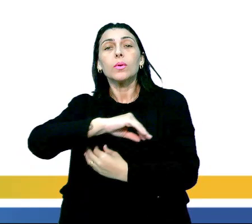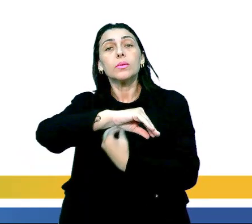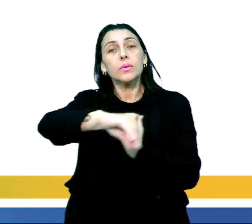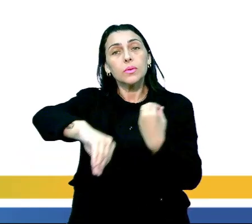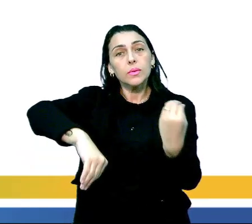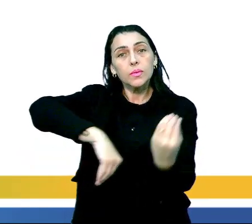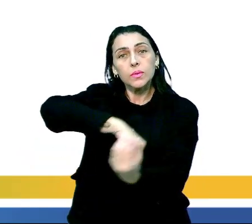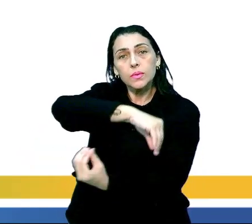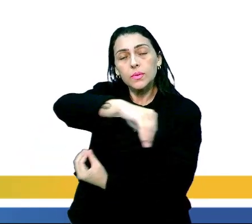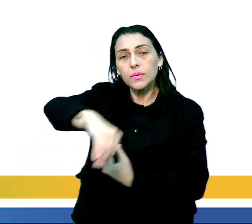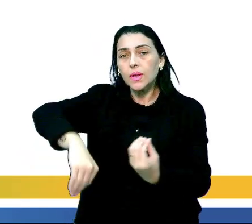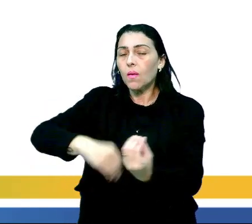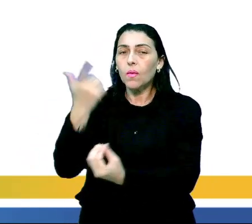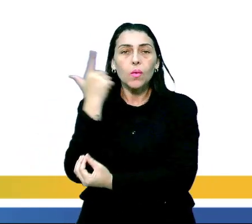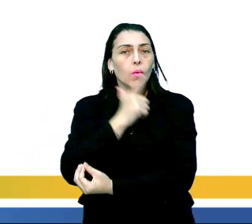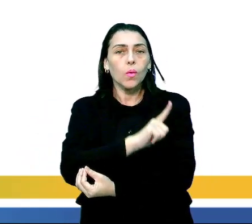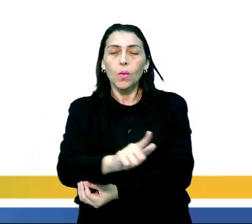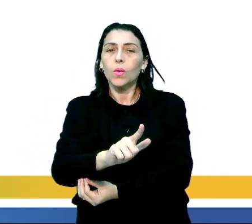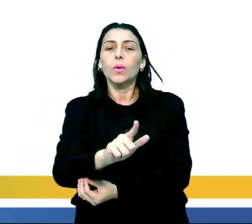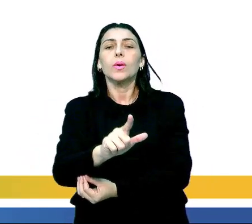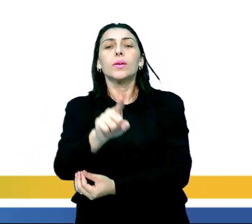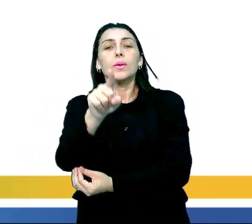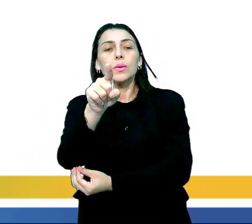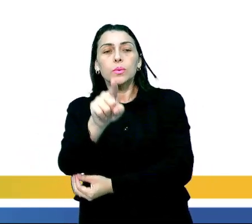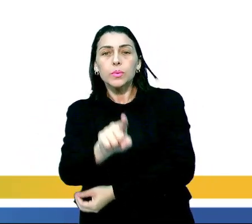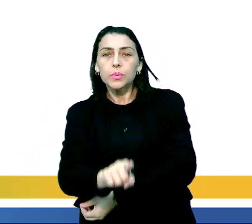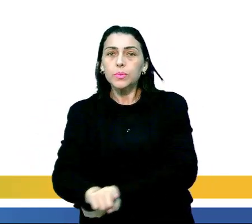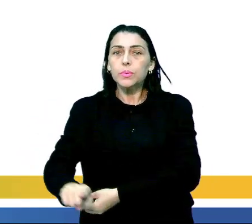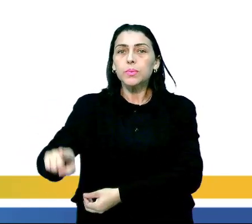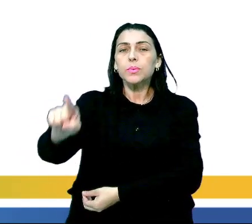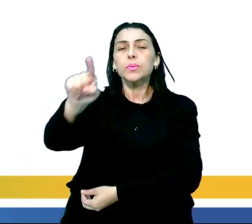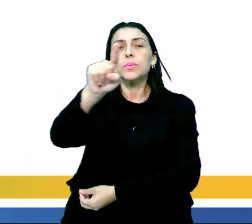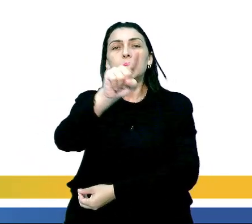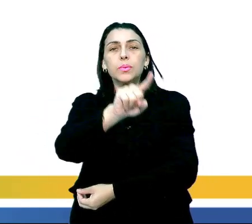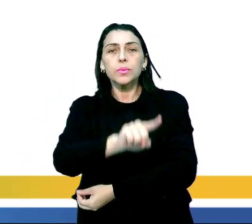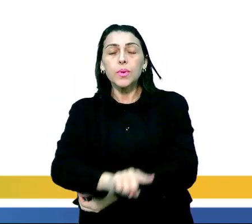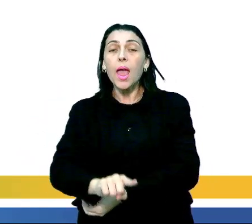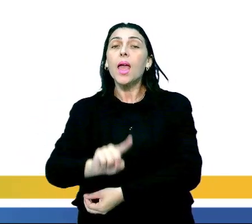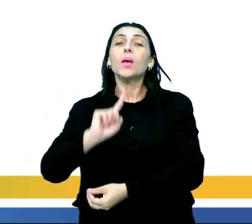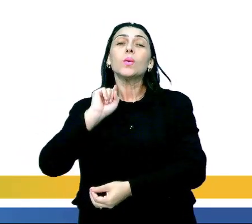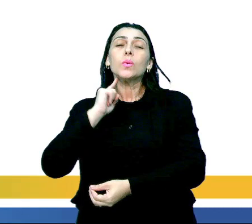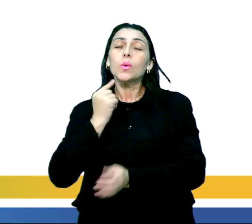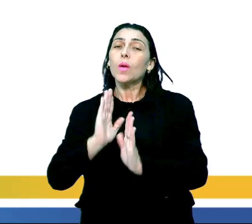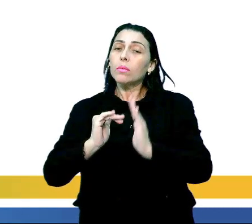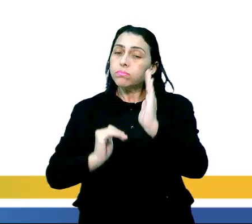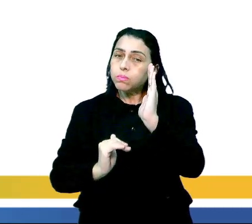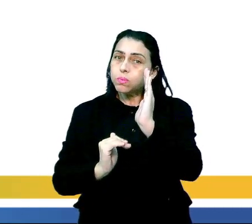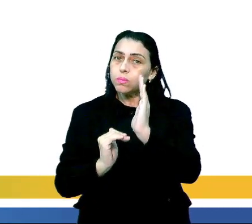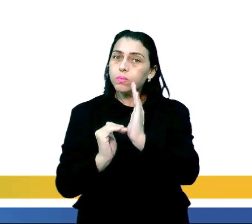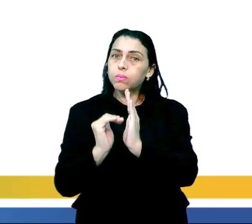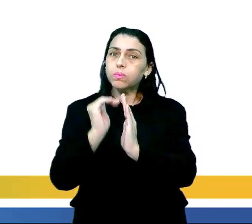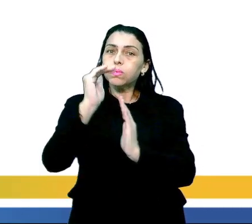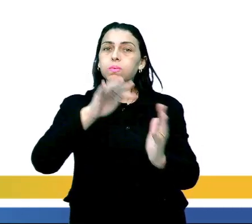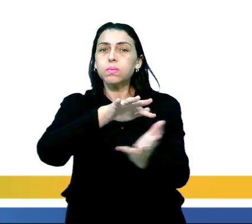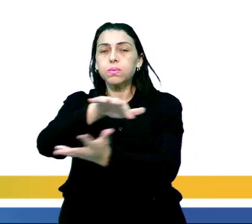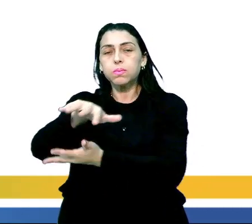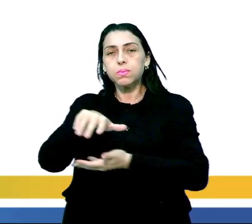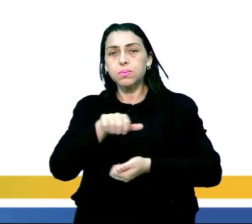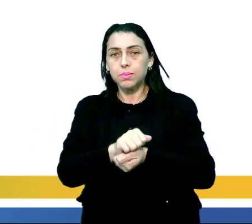vai conseguir circular verticalmente e a concentração de poluentes vai aumentar na